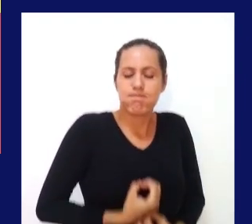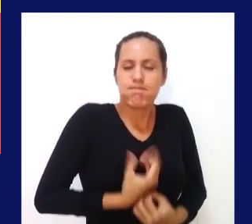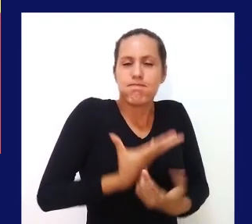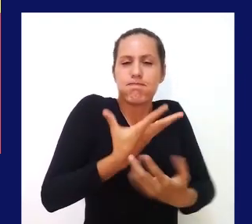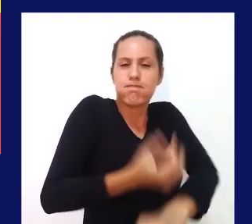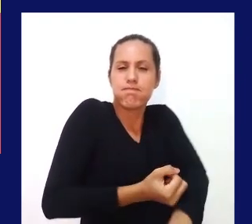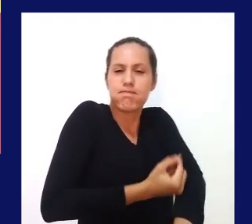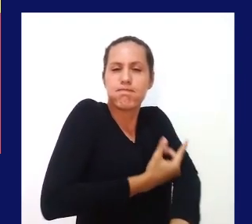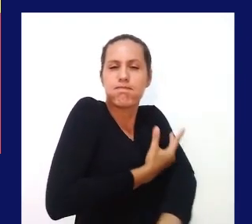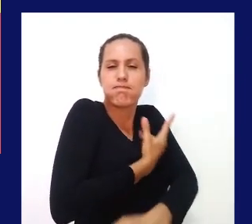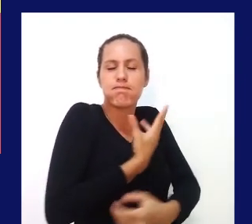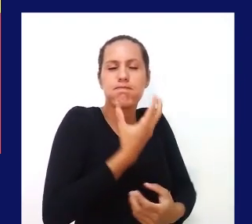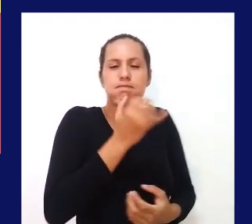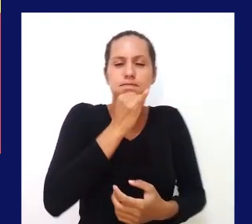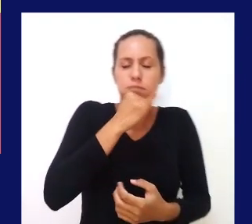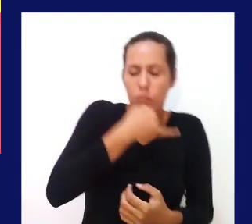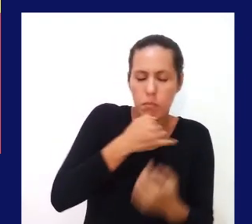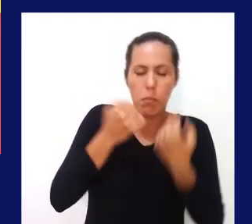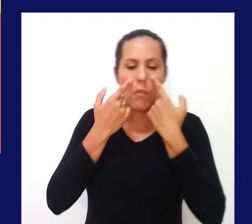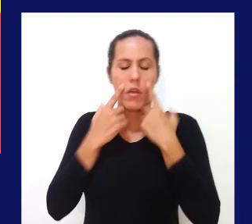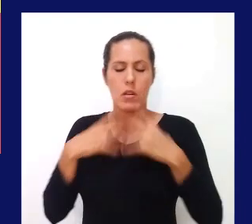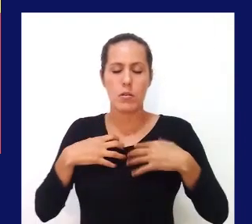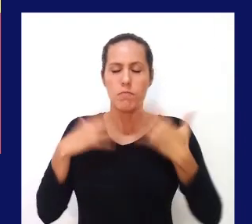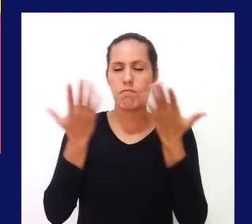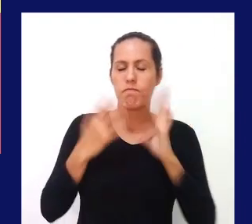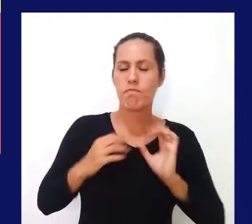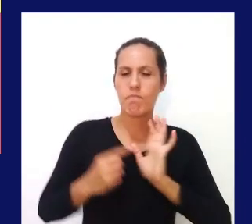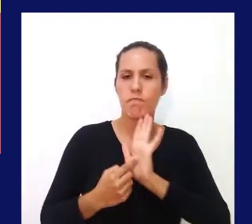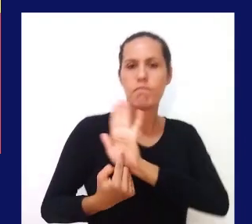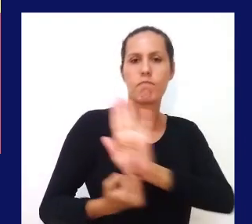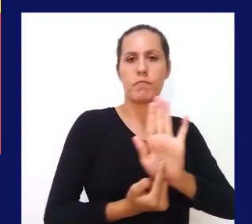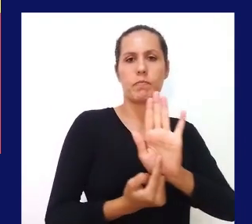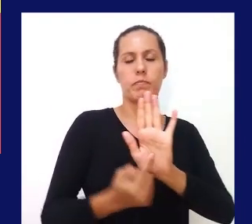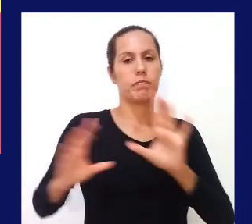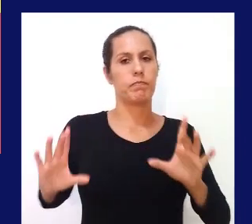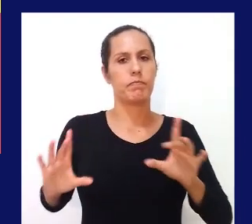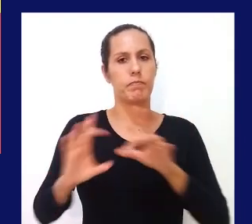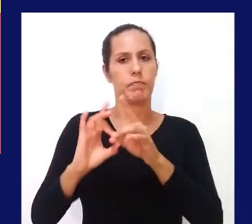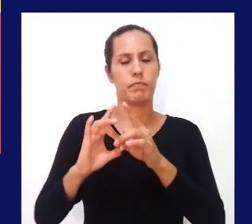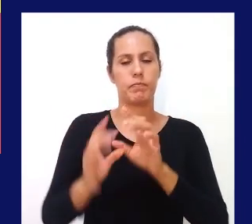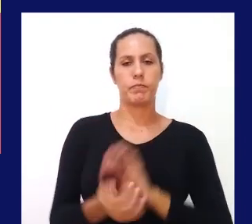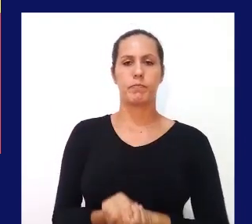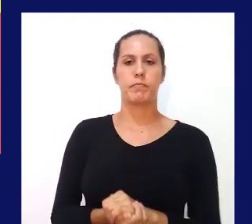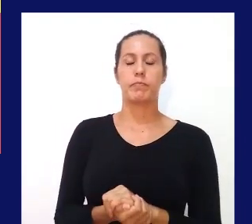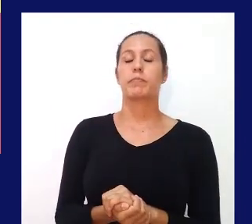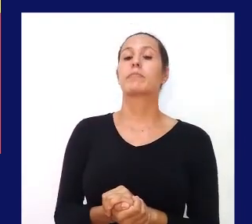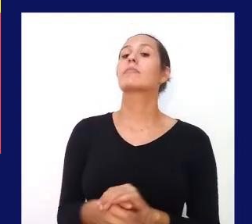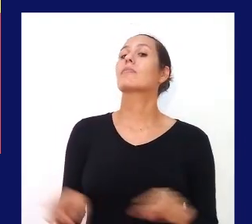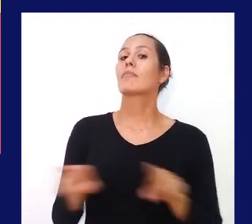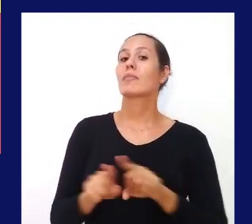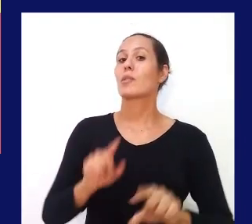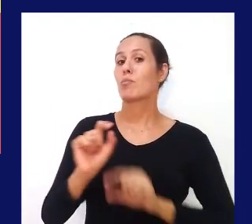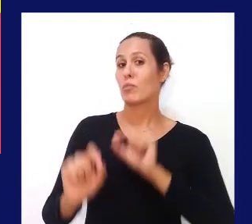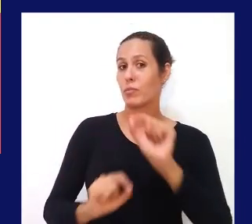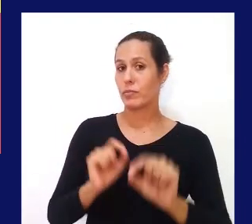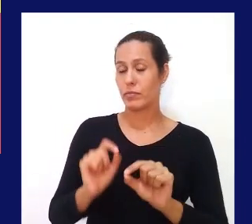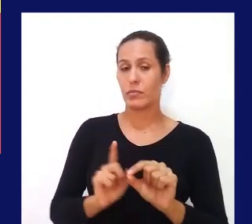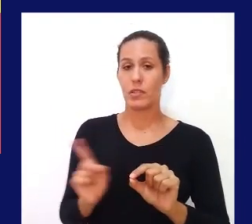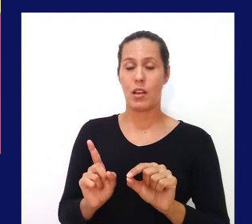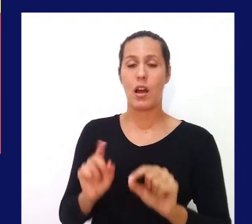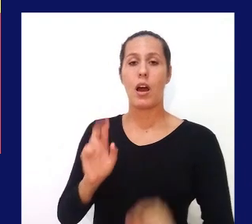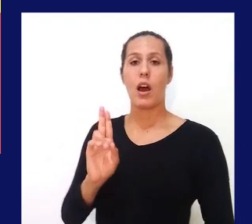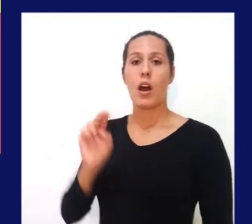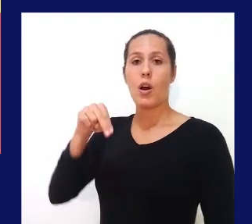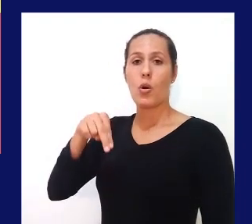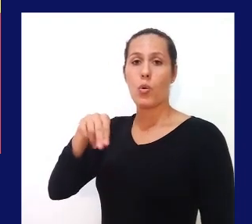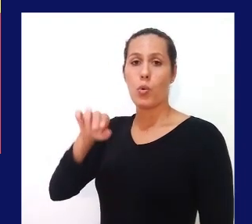A expressão corporal está intrinsecamente ligada ao dançar do tango. Além disso tudo, a Unesco